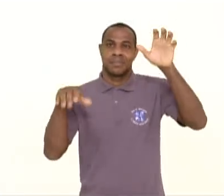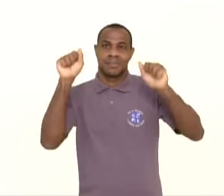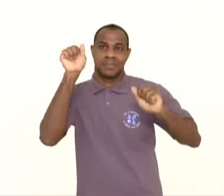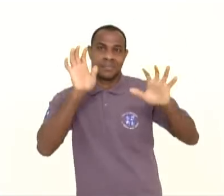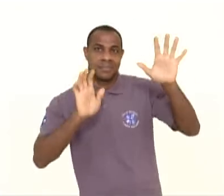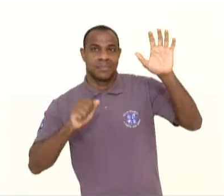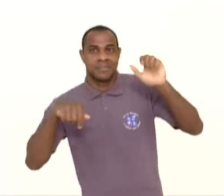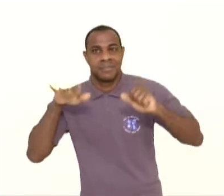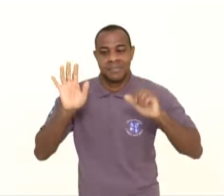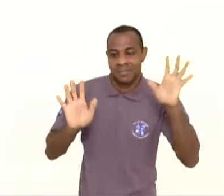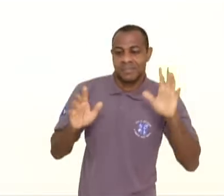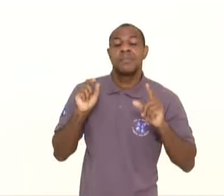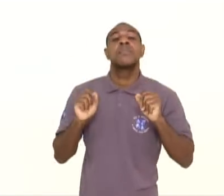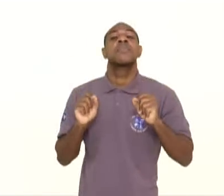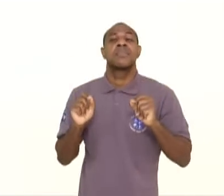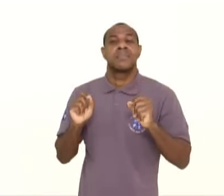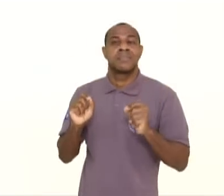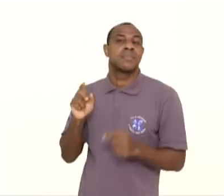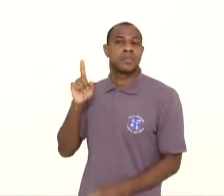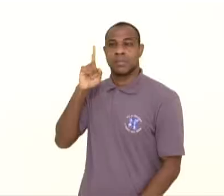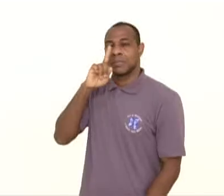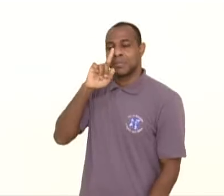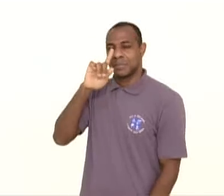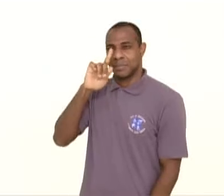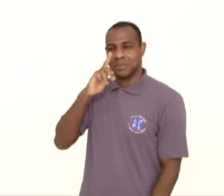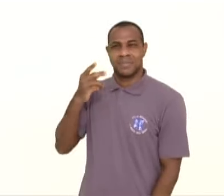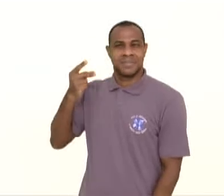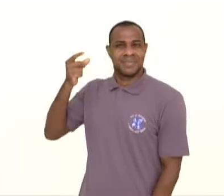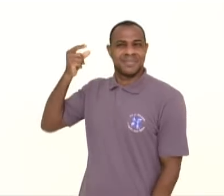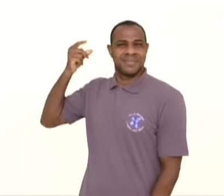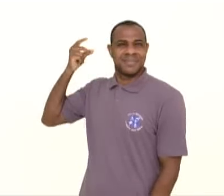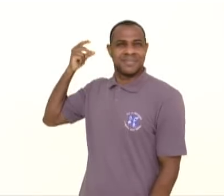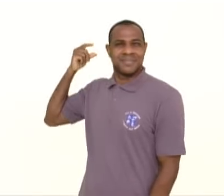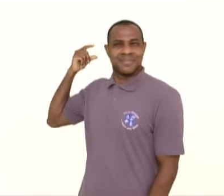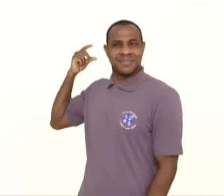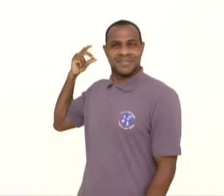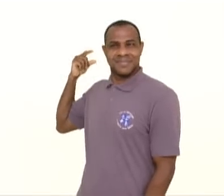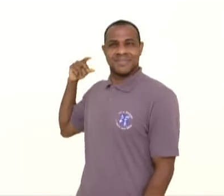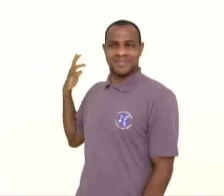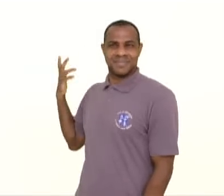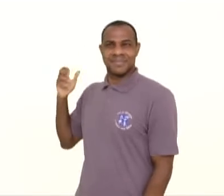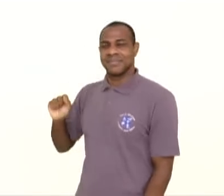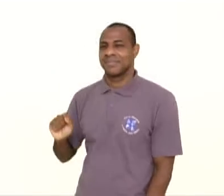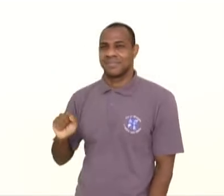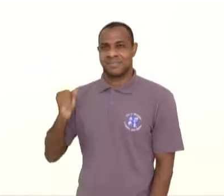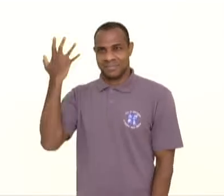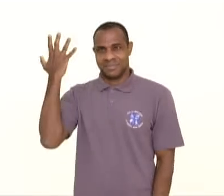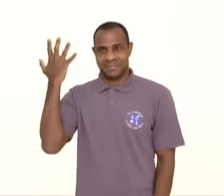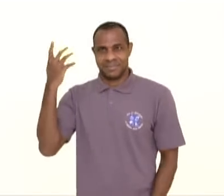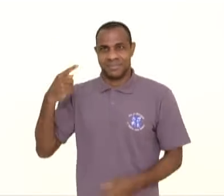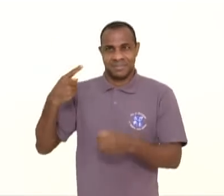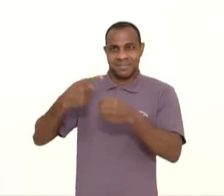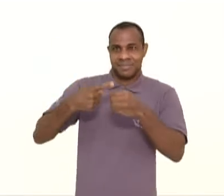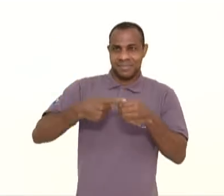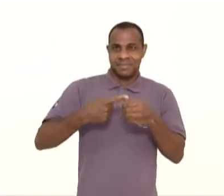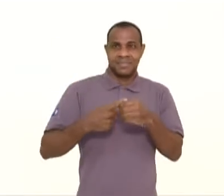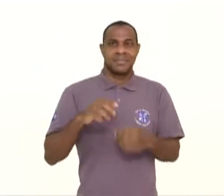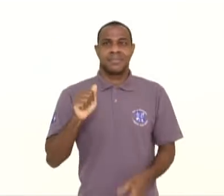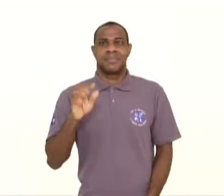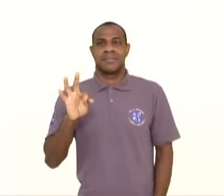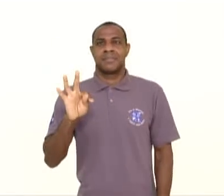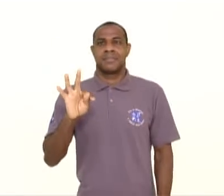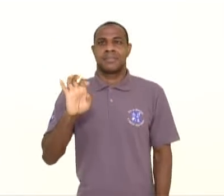e aparentemente teria sido bastante empregado no teatro de Dionísio, em Atenas, né, onde os atores, à luz do